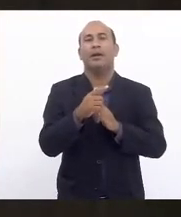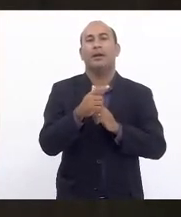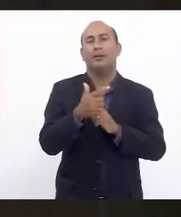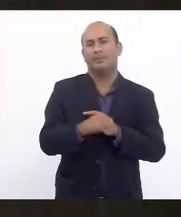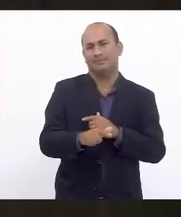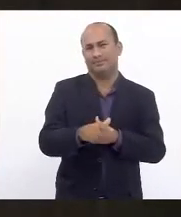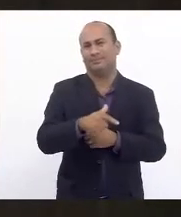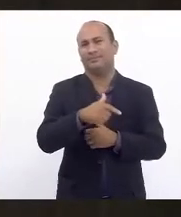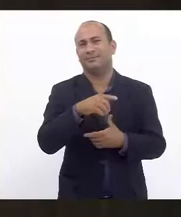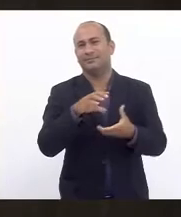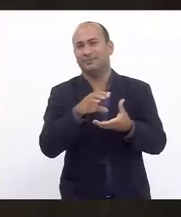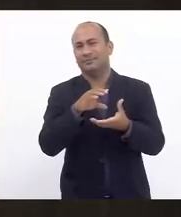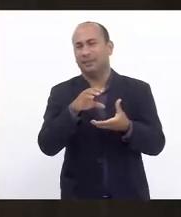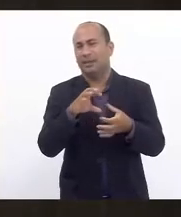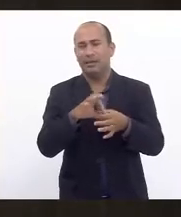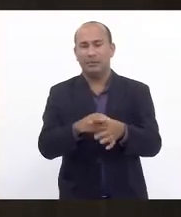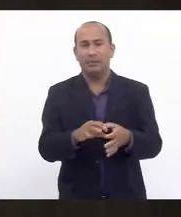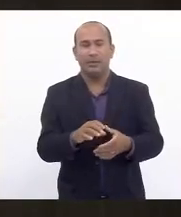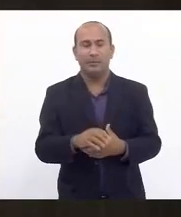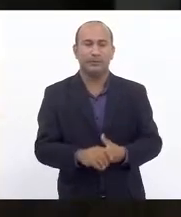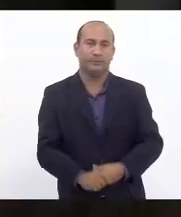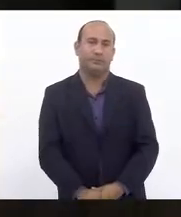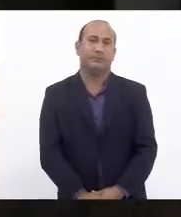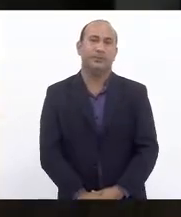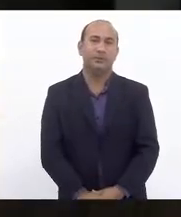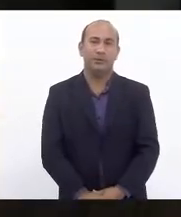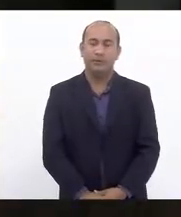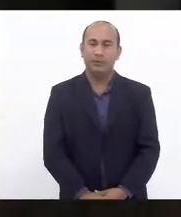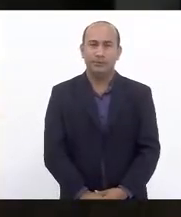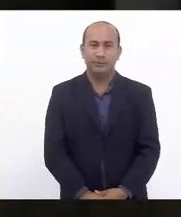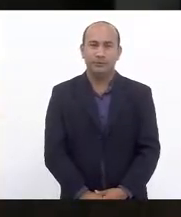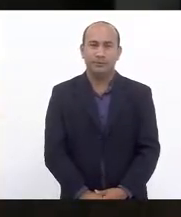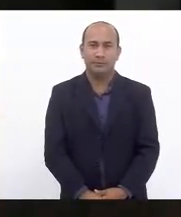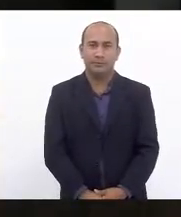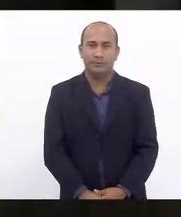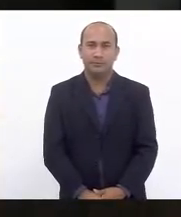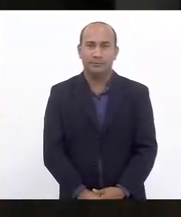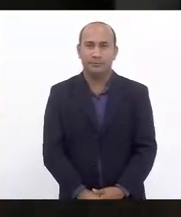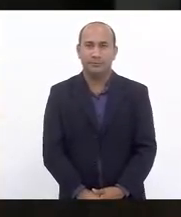por substitutivo, pedindo forma final de redação. Que a presidência defere.